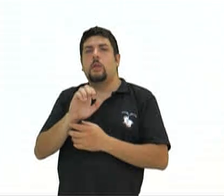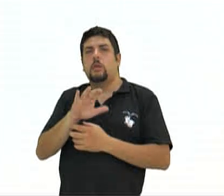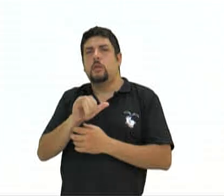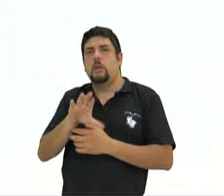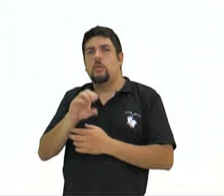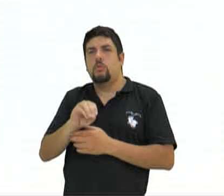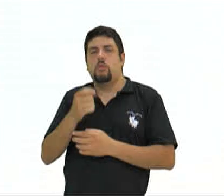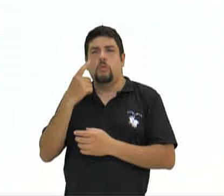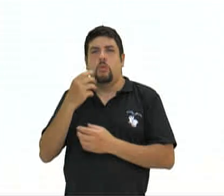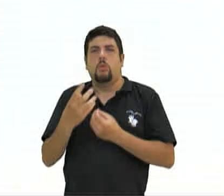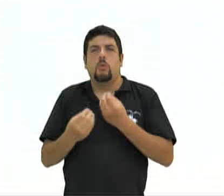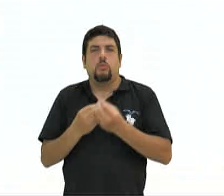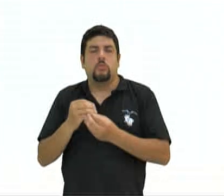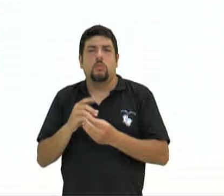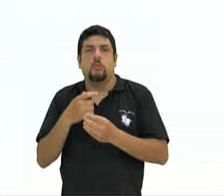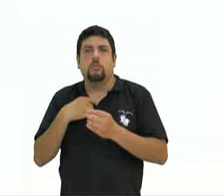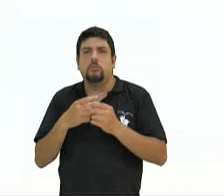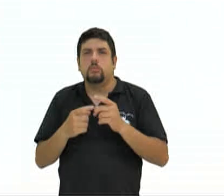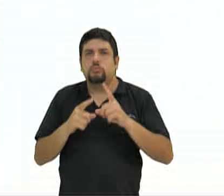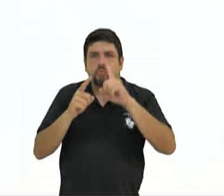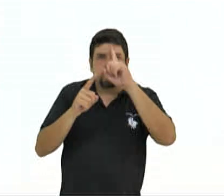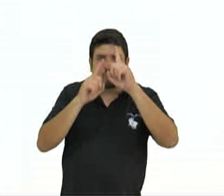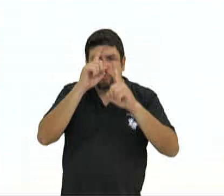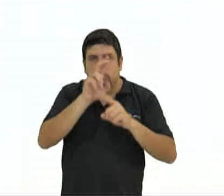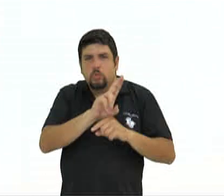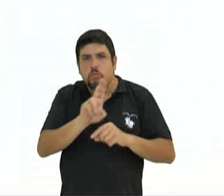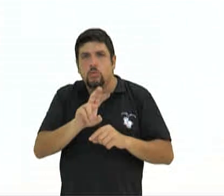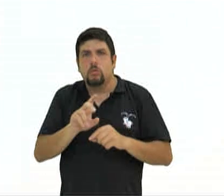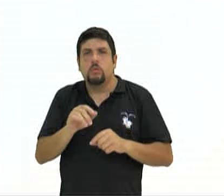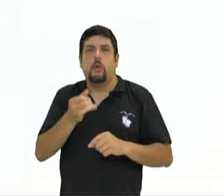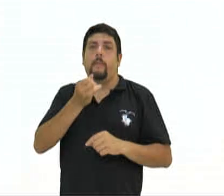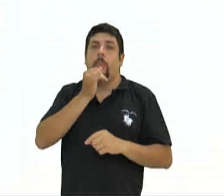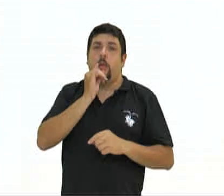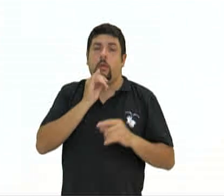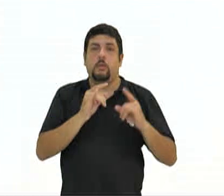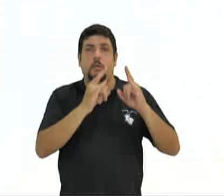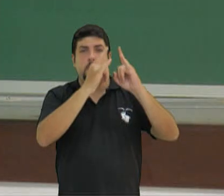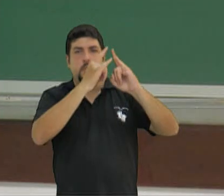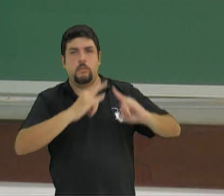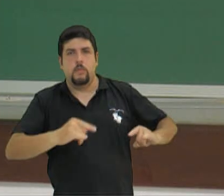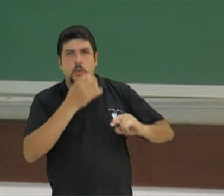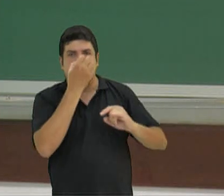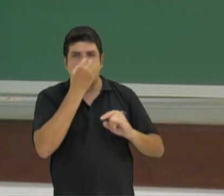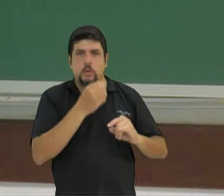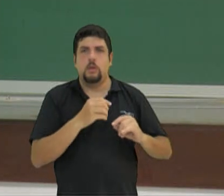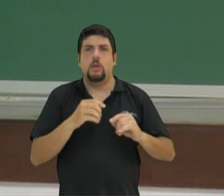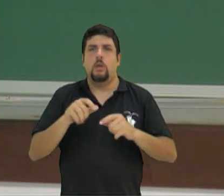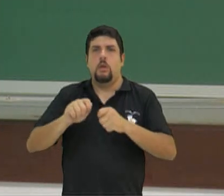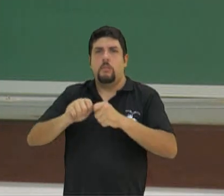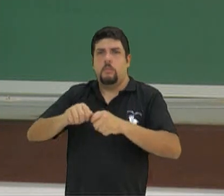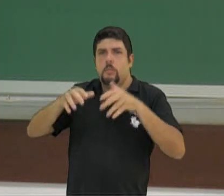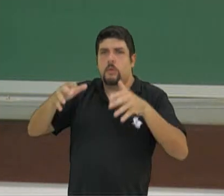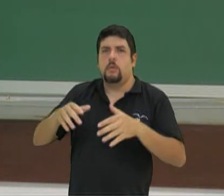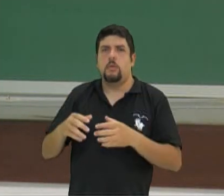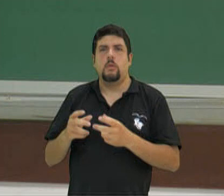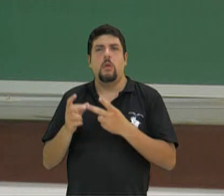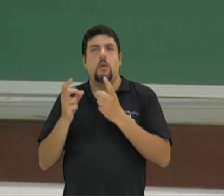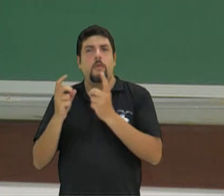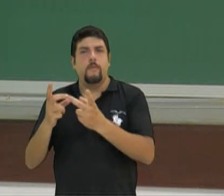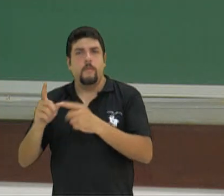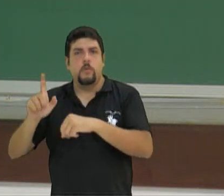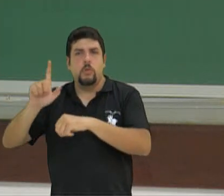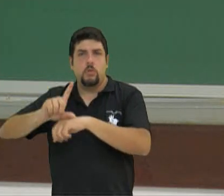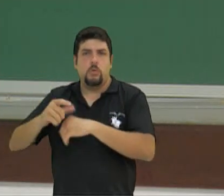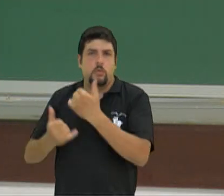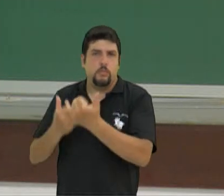dessa fase do cinema. Trabalhou em circo, teatro, mágica, vendedor de loja de brinquedo, né?